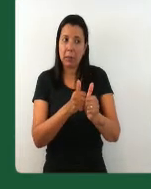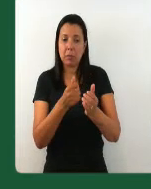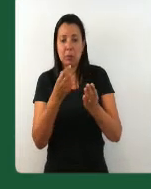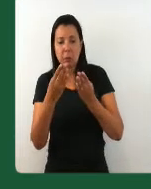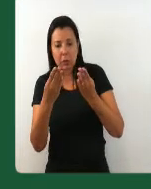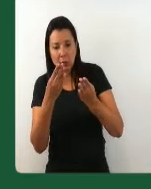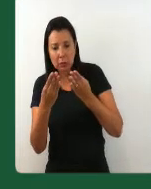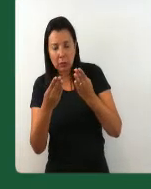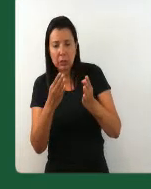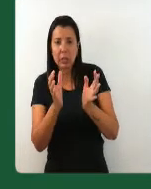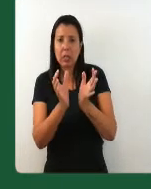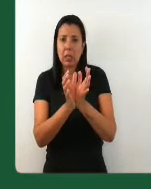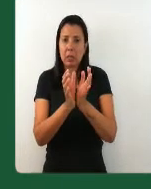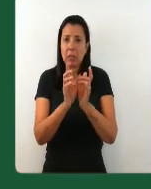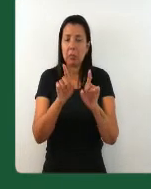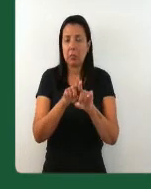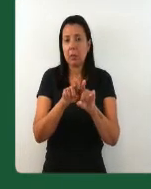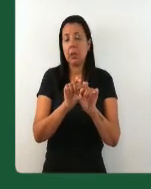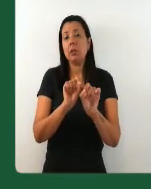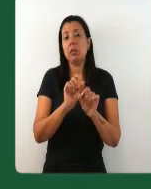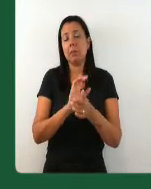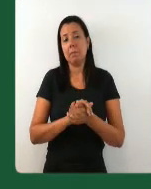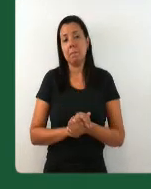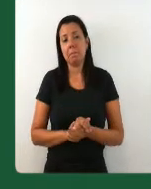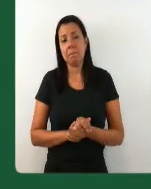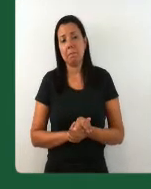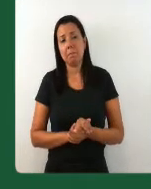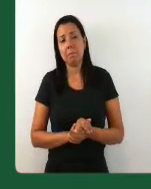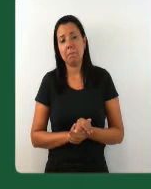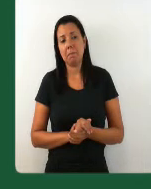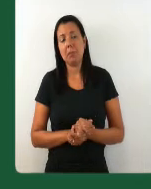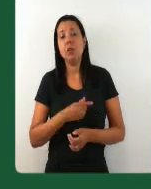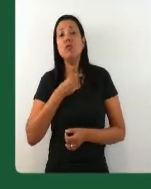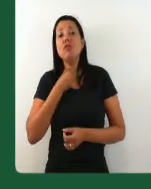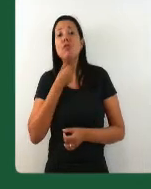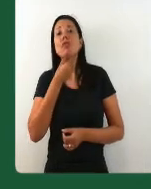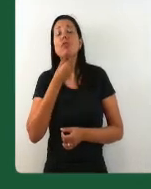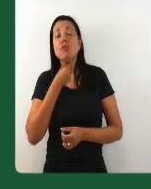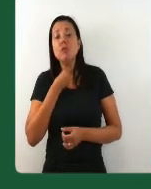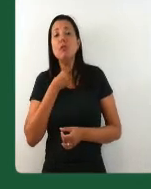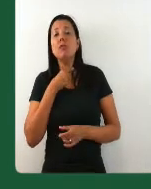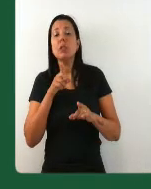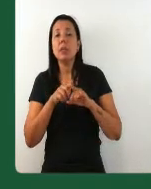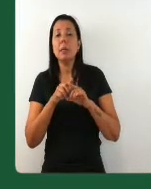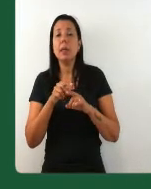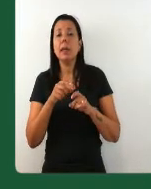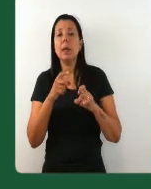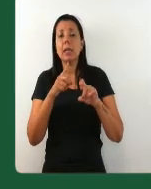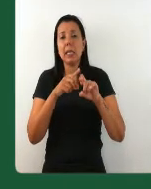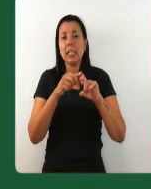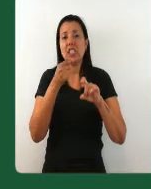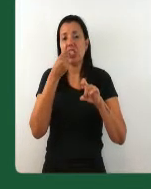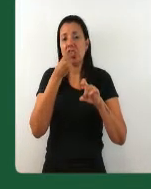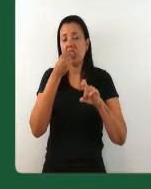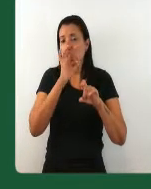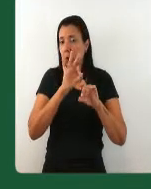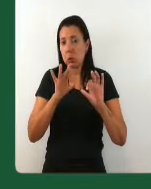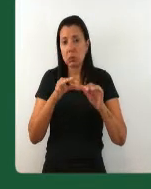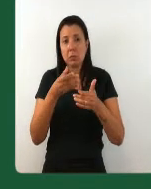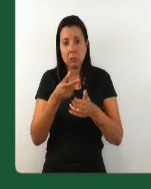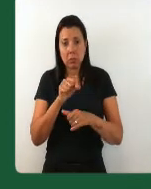psicologia, com a equipe de fono, com a equipe de ortodontia por causa dos dentes,